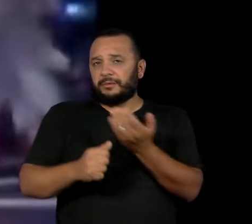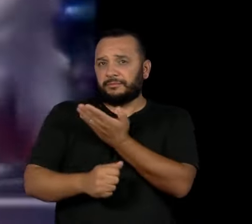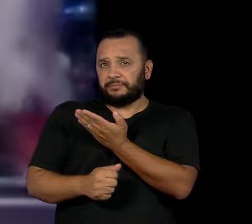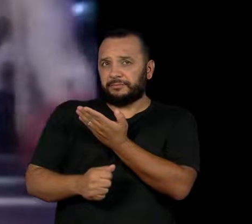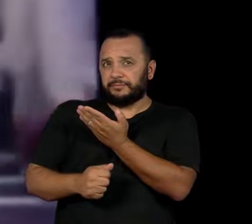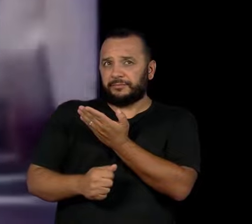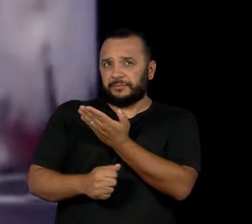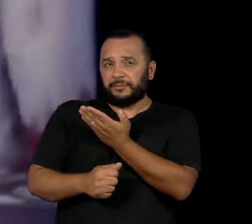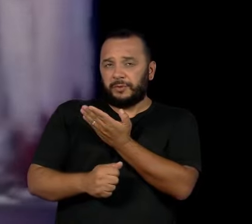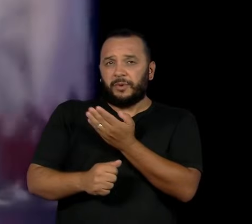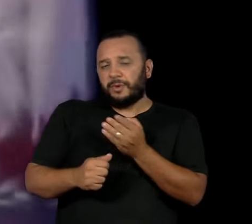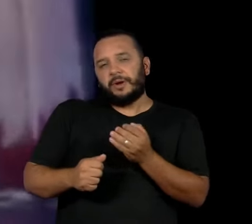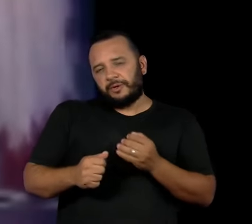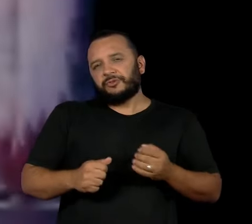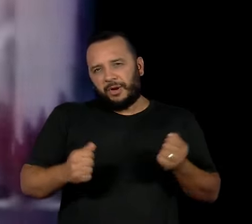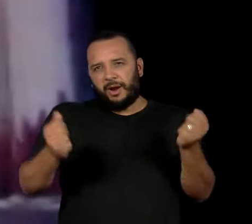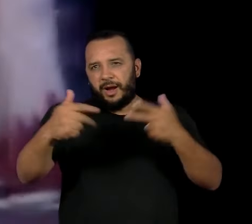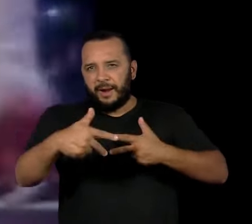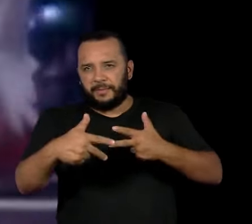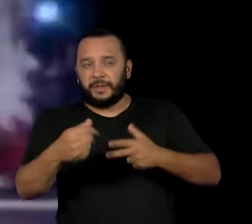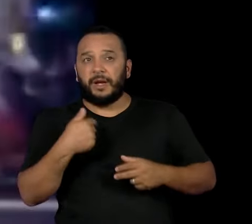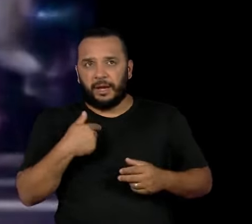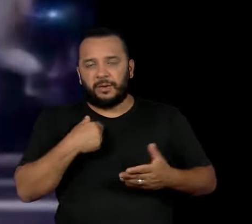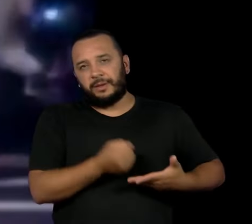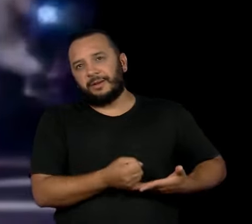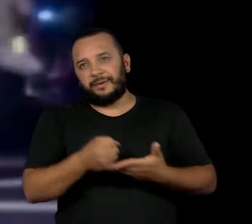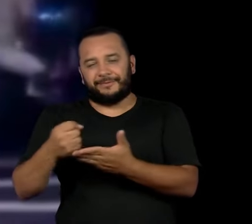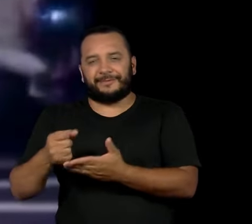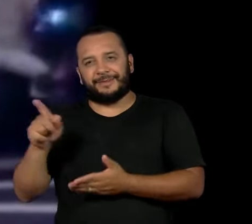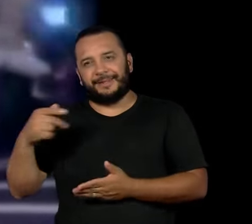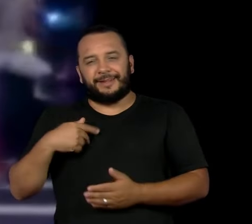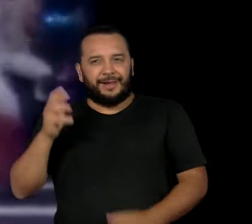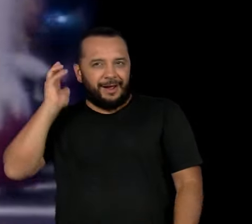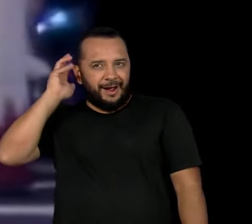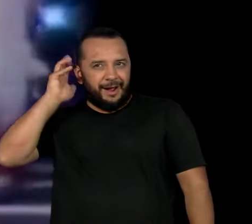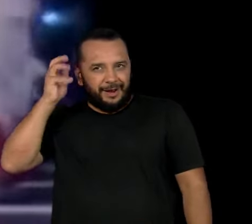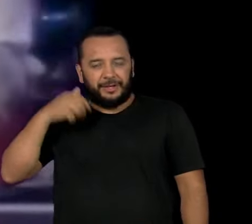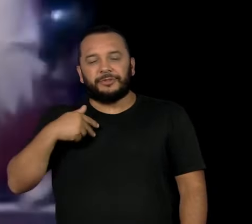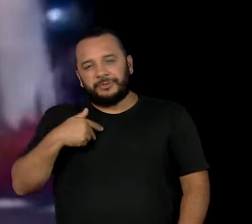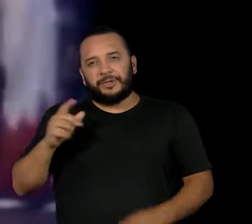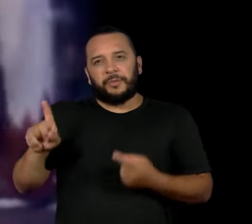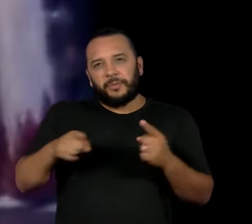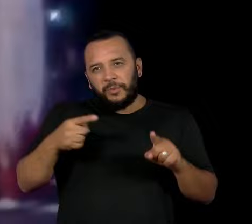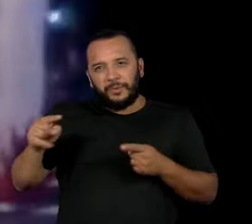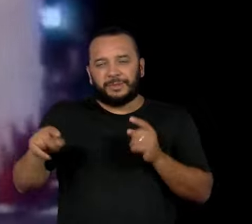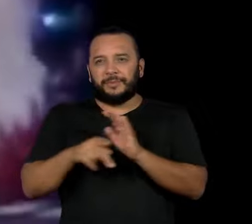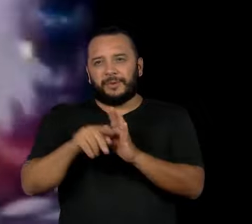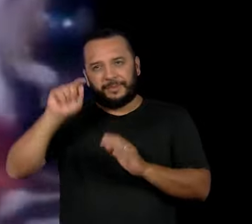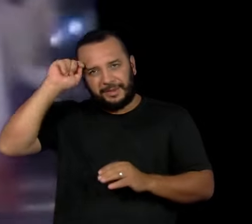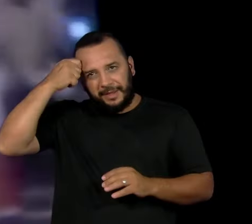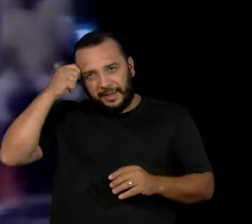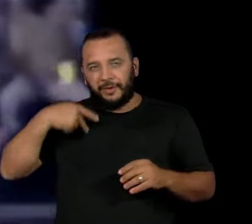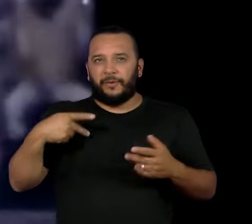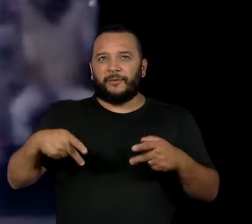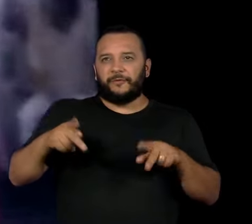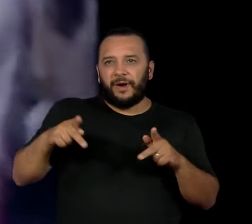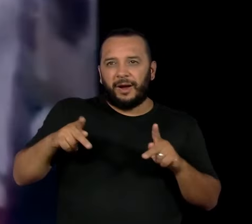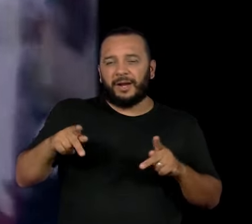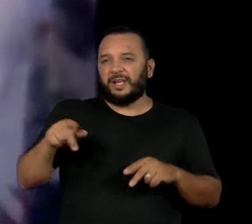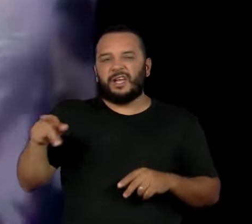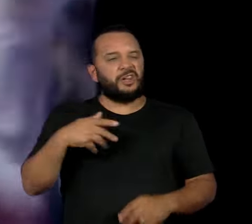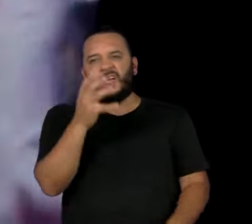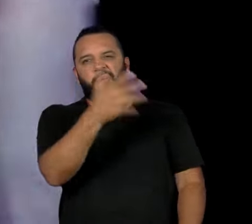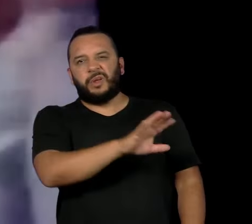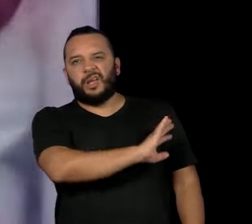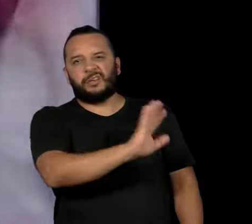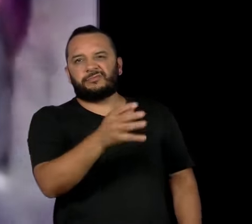Hill Gang. Peguei ele e fui tocar numa rádio que tocava black music, que tocava esse original funk. E os caras lá não quiseram